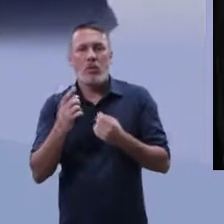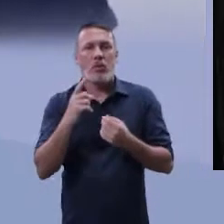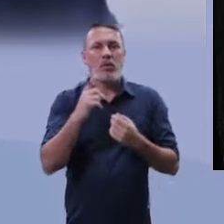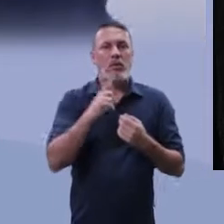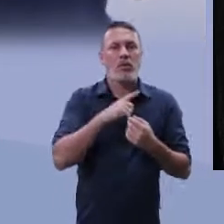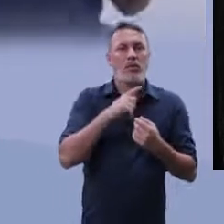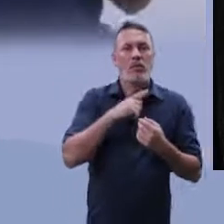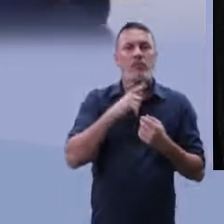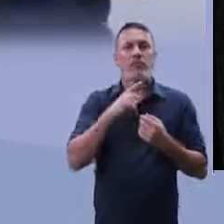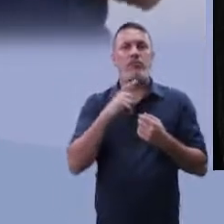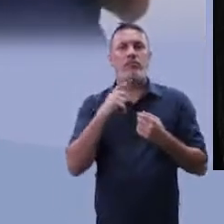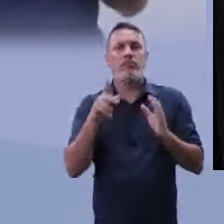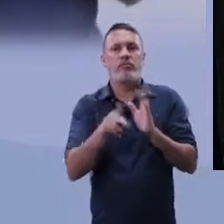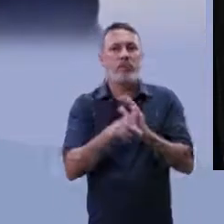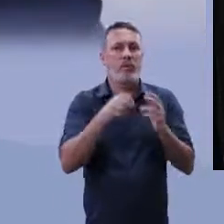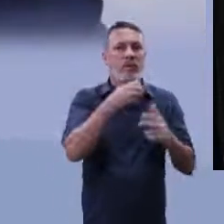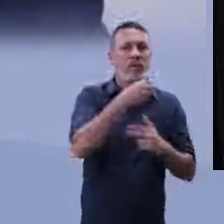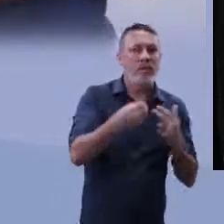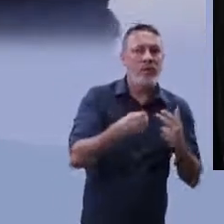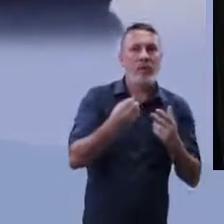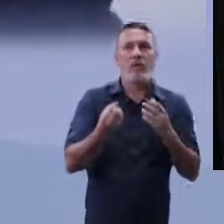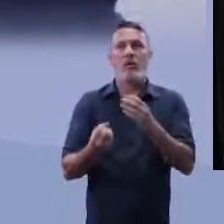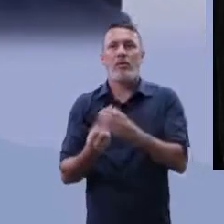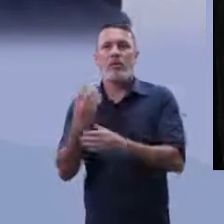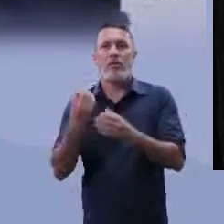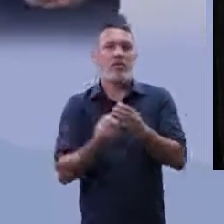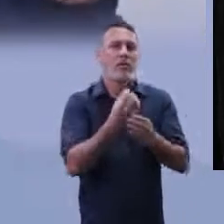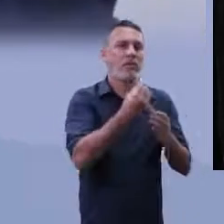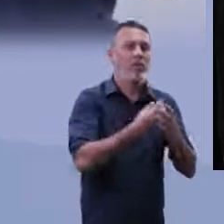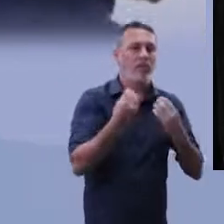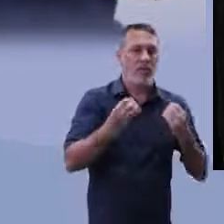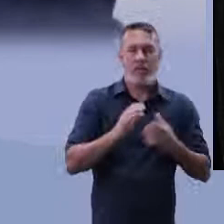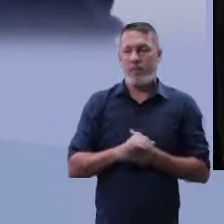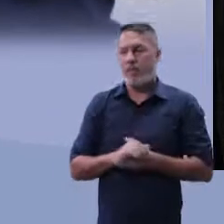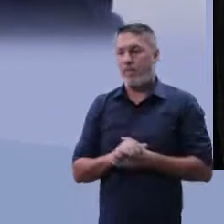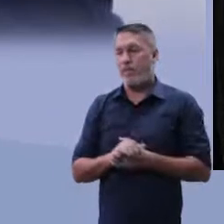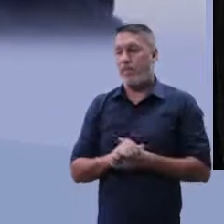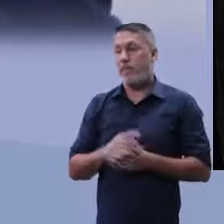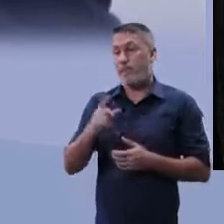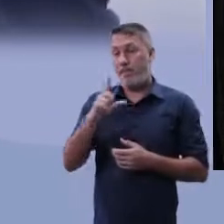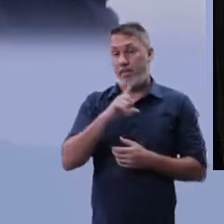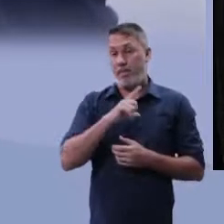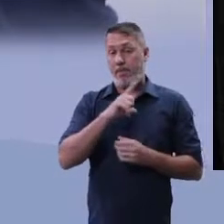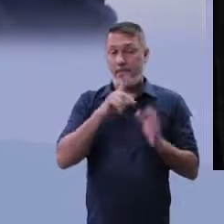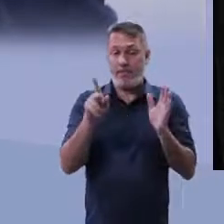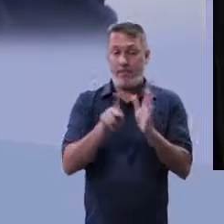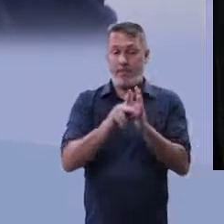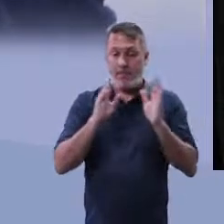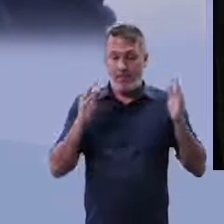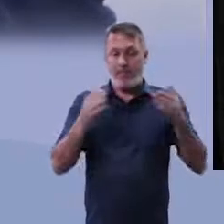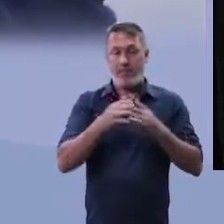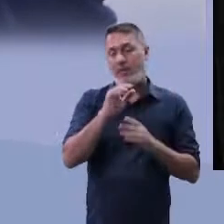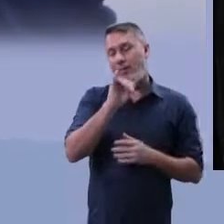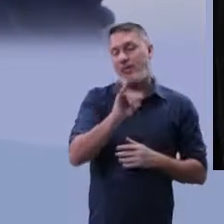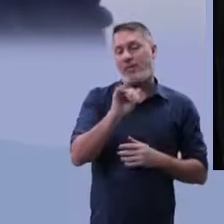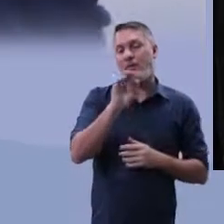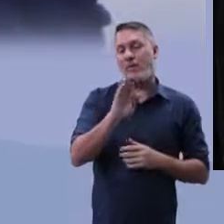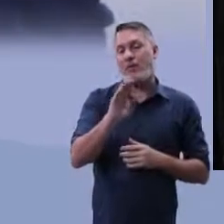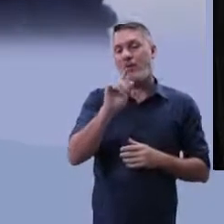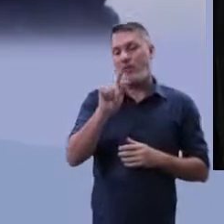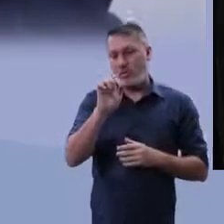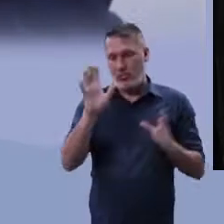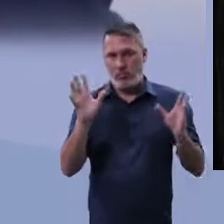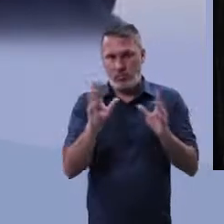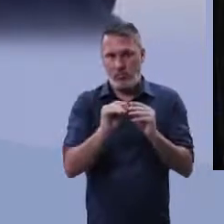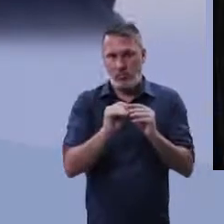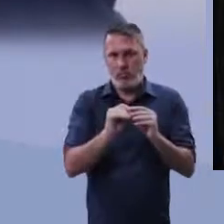vendo como que as coisas estão aparecendo no Enem. Tá aí, vamos ler junto? Segundo o Instituto Brasileiro de Geografia e